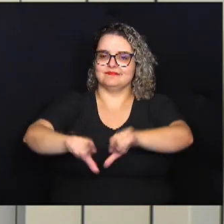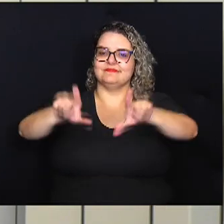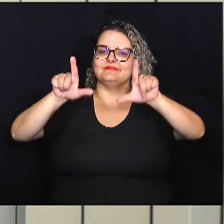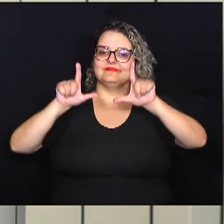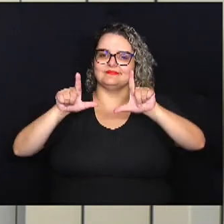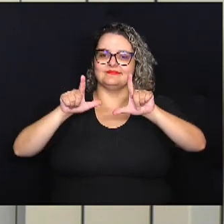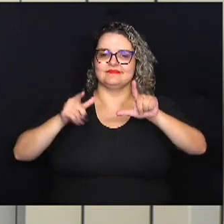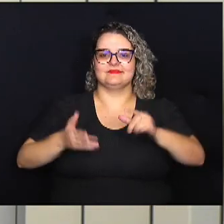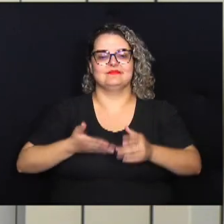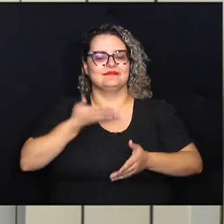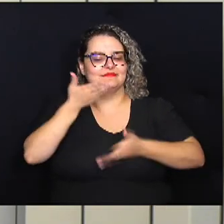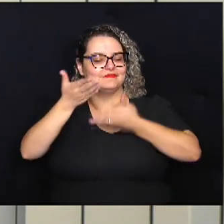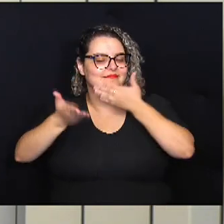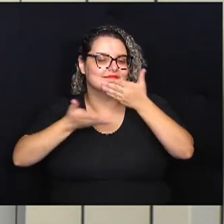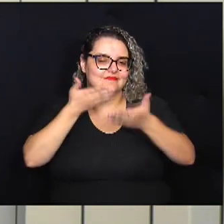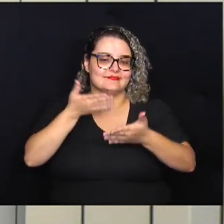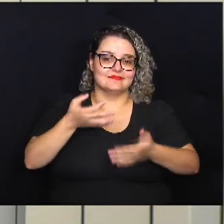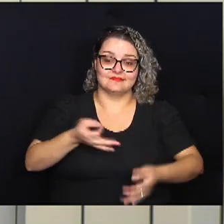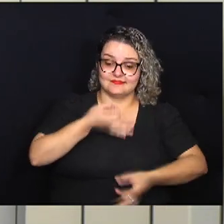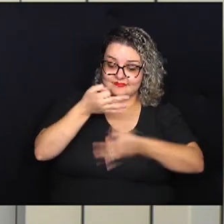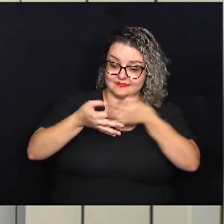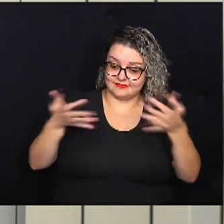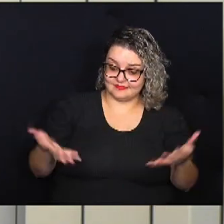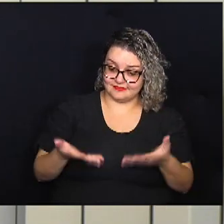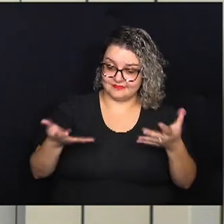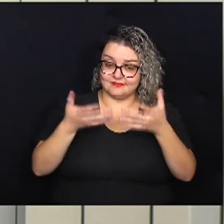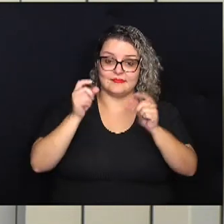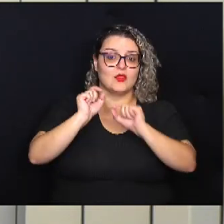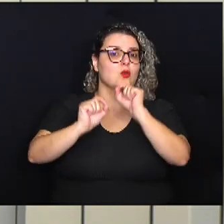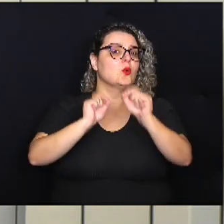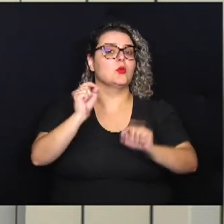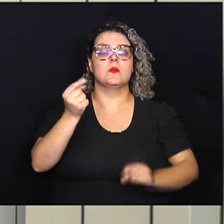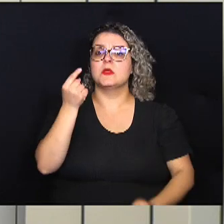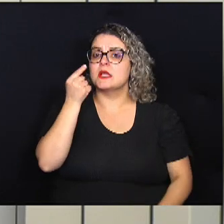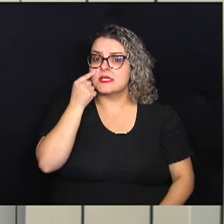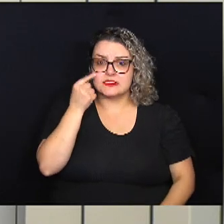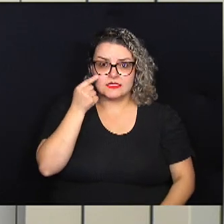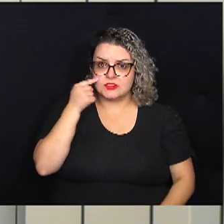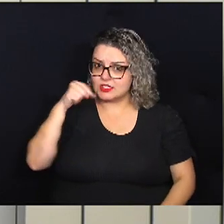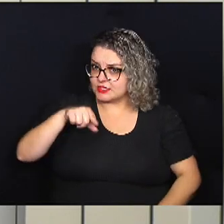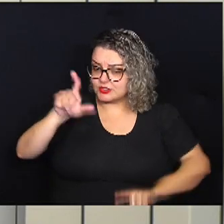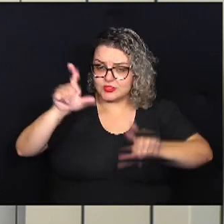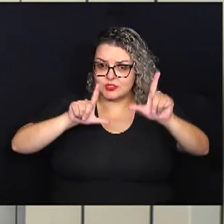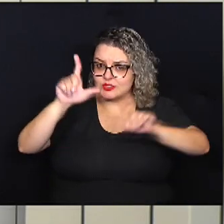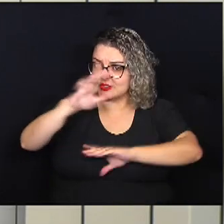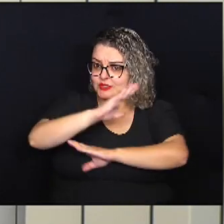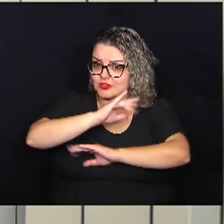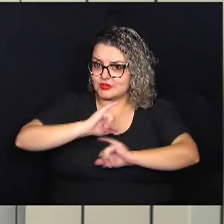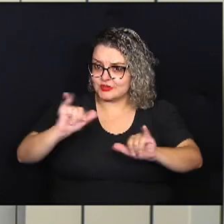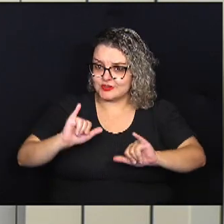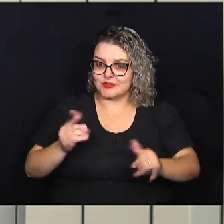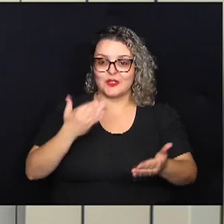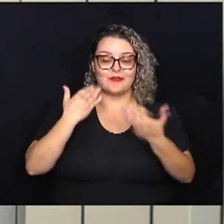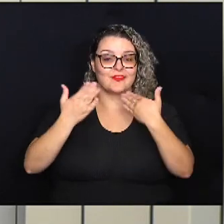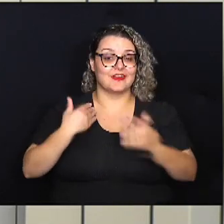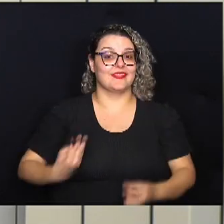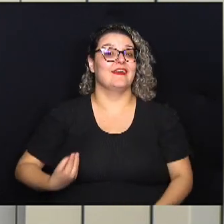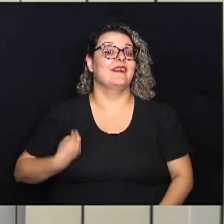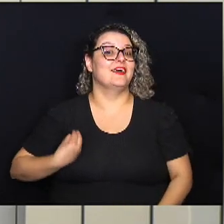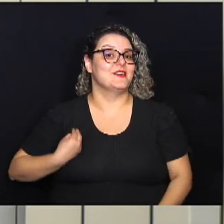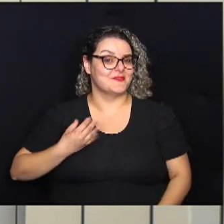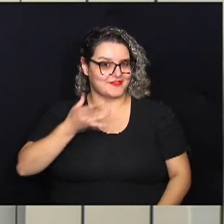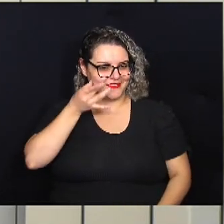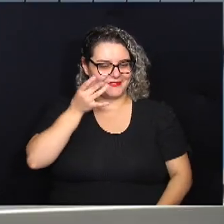você pode enviar o seu elogio, uma crítica construtiva, o que você quer assistir aqui no nosso telejornal, que a gente conversa